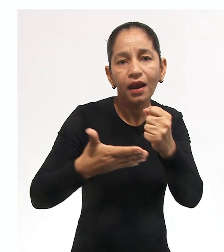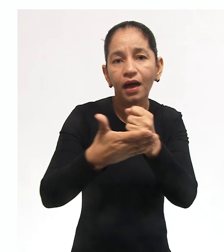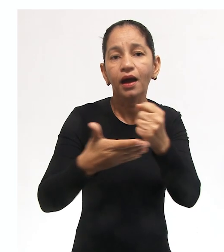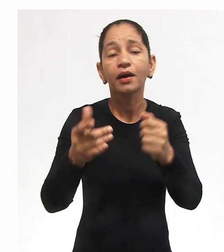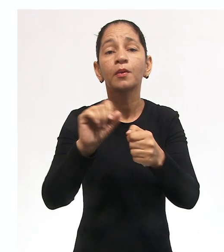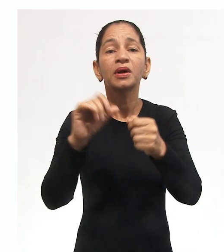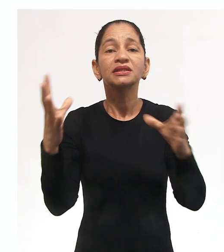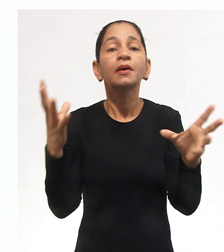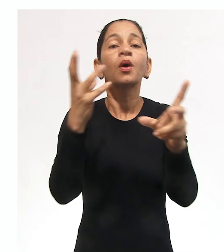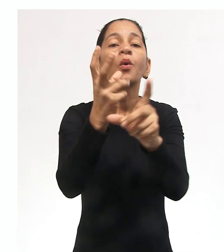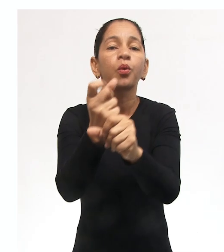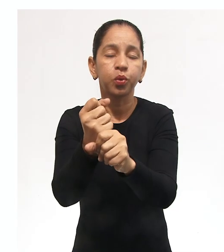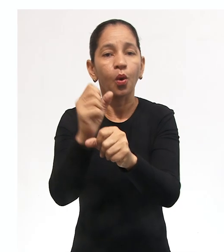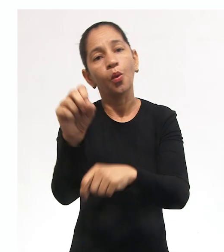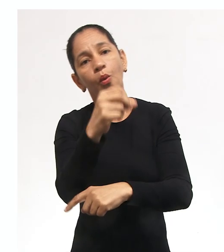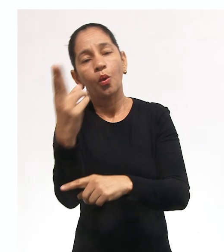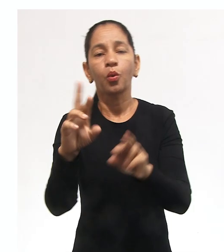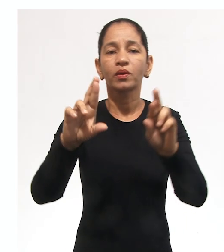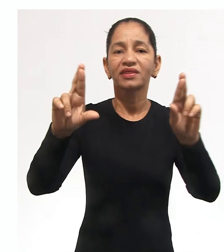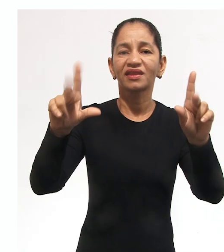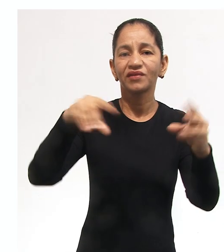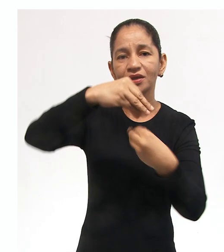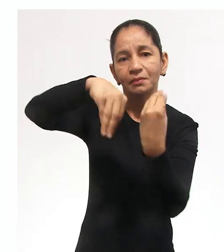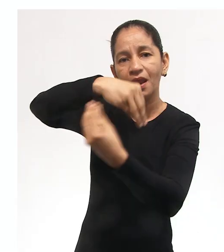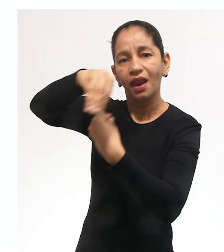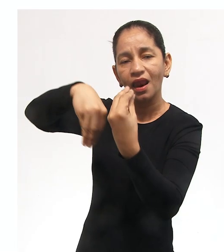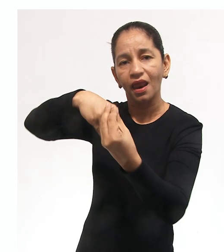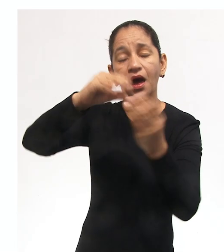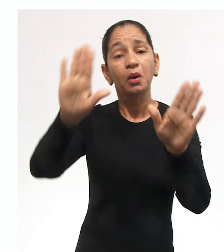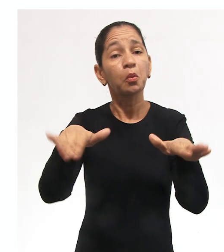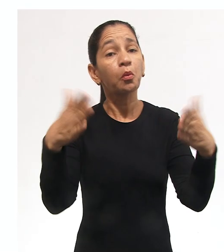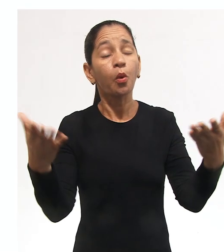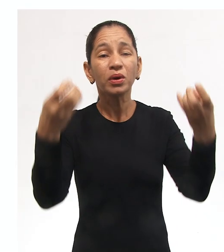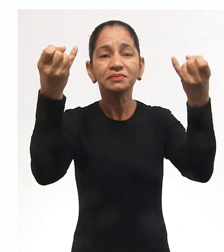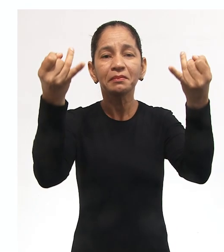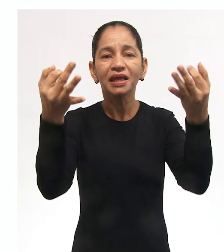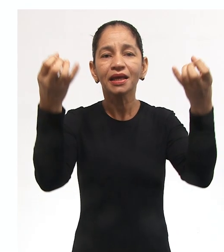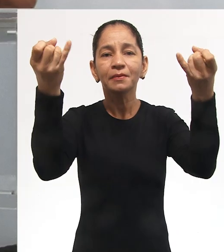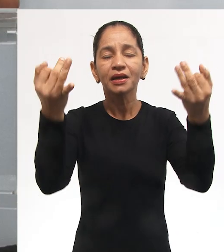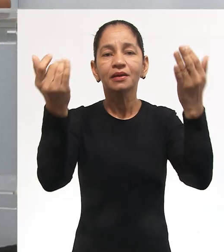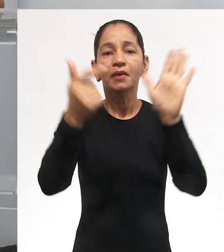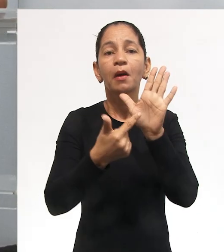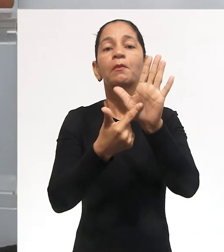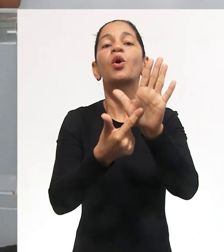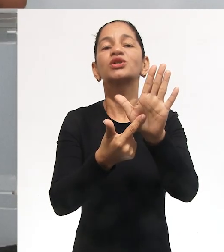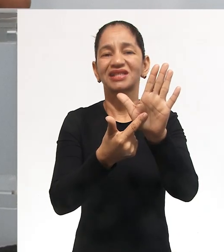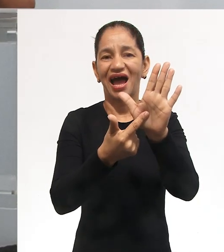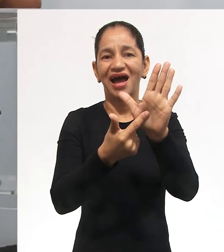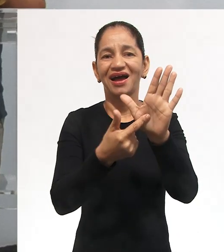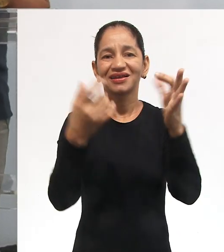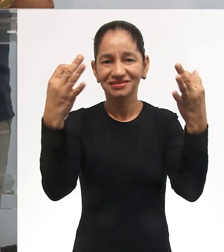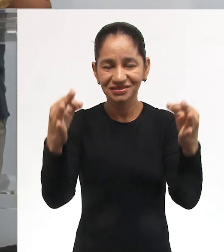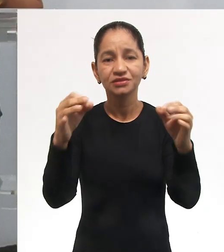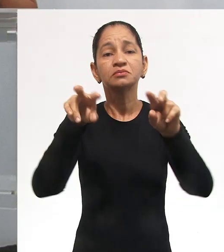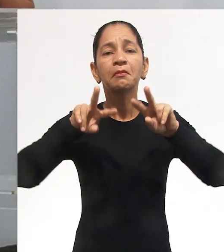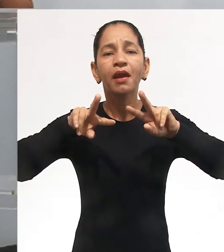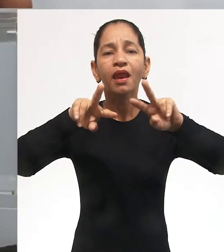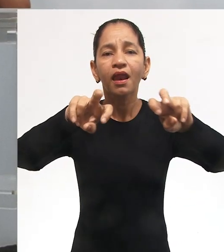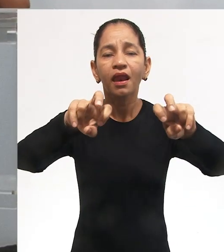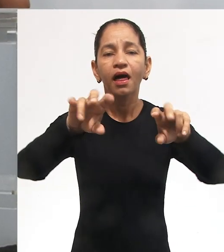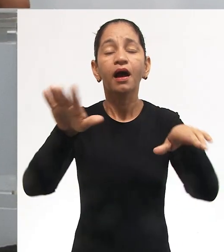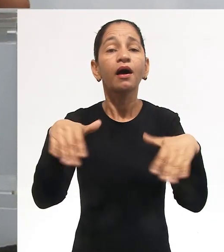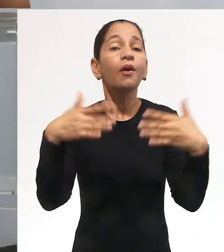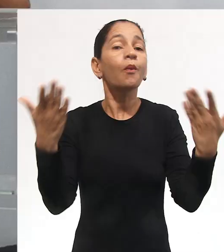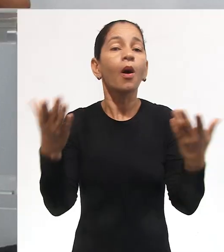qualitativa, quantitativa ou mista, se ela é exploratória, descritiva ou explicativa. E aí é dizer mesmo, essa pesquisa é